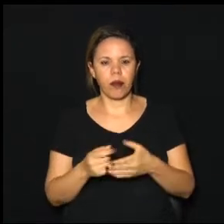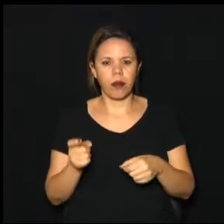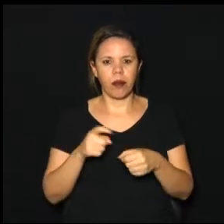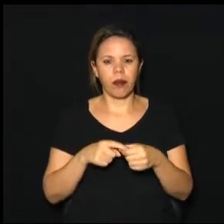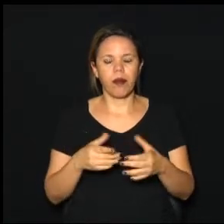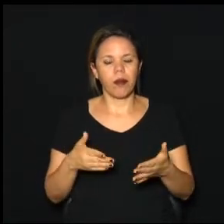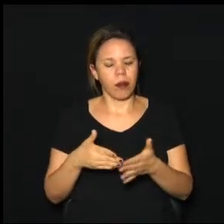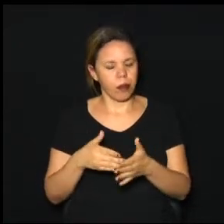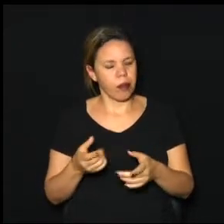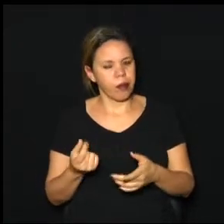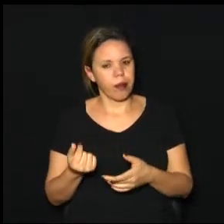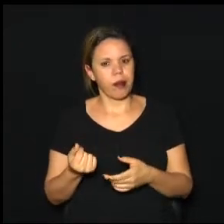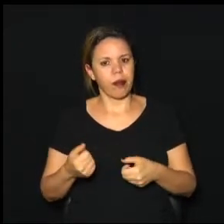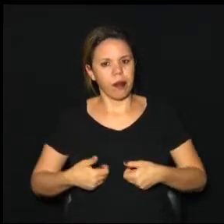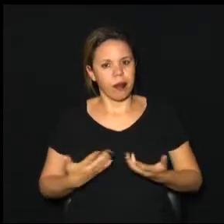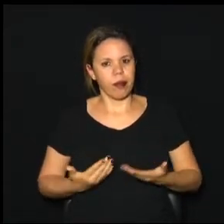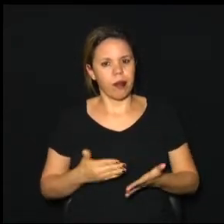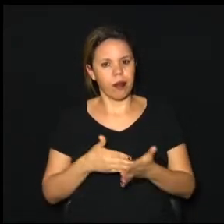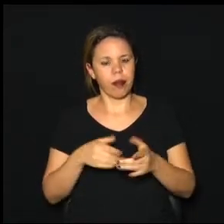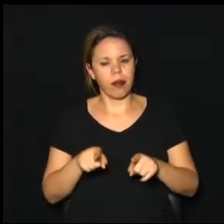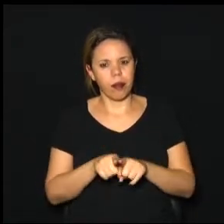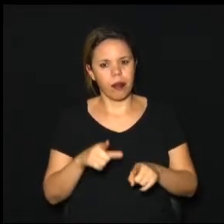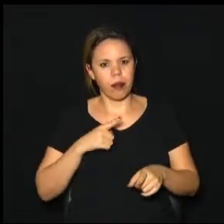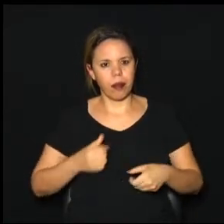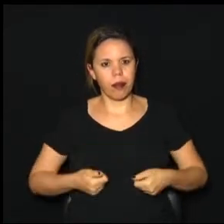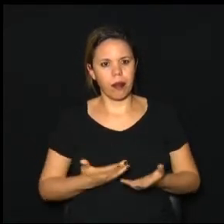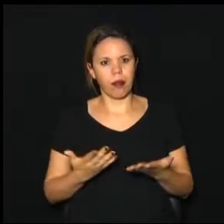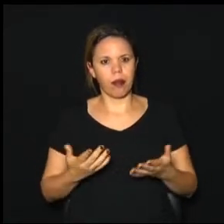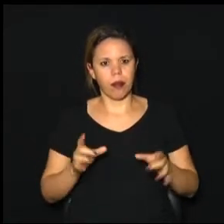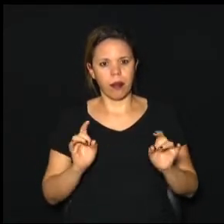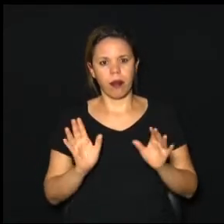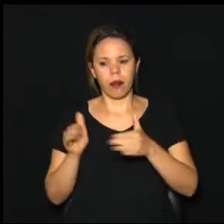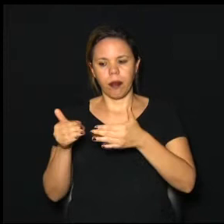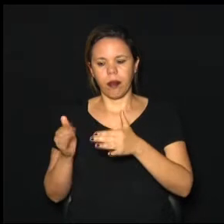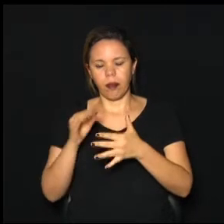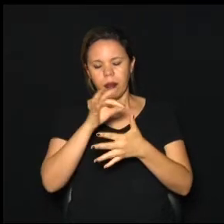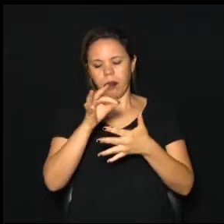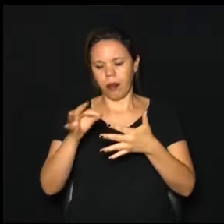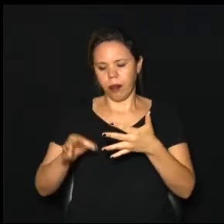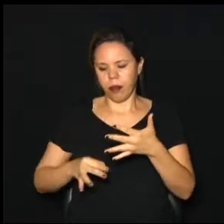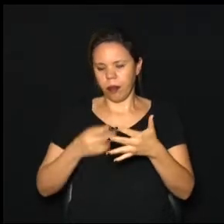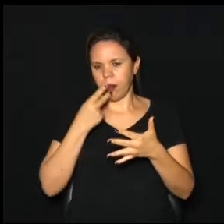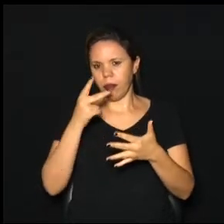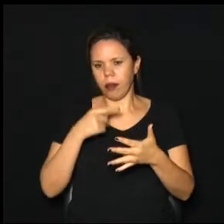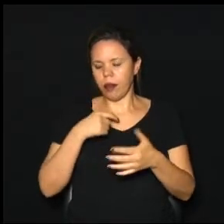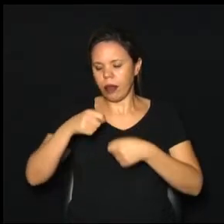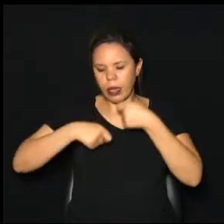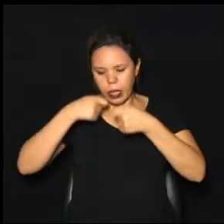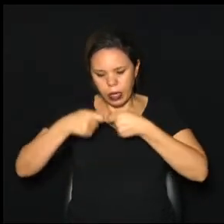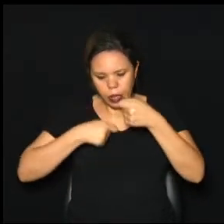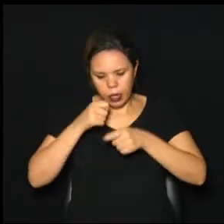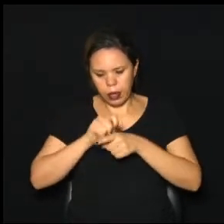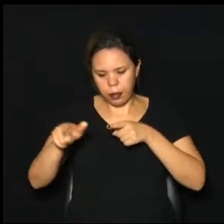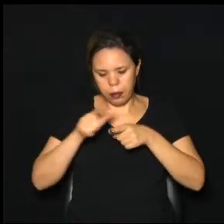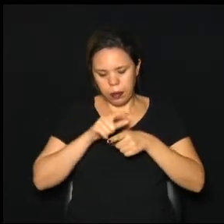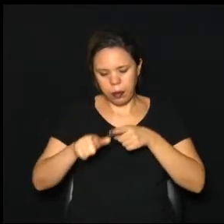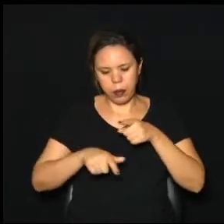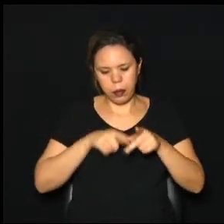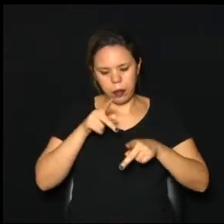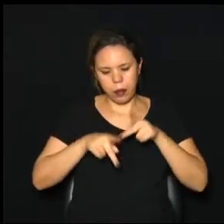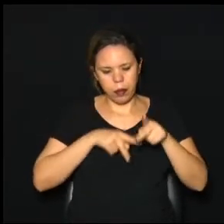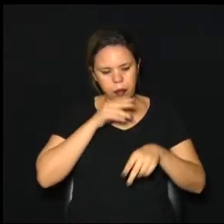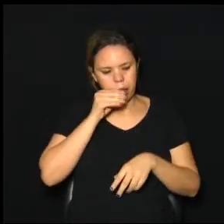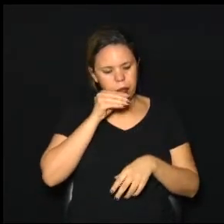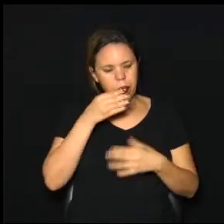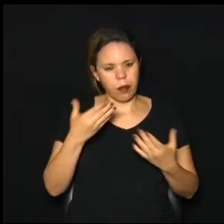tem limite de gasto, dentro dos limites de gasto tem limite de gastos específicos, como eu acabei de dizer, alimentação, aluguel, pessoal,